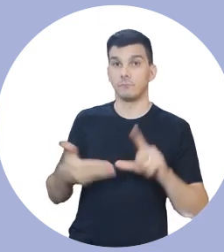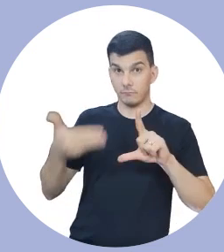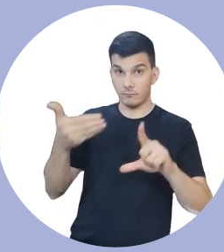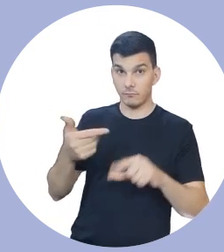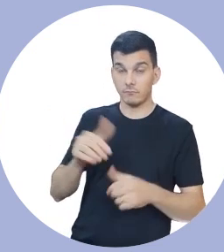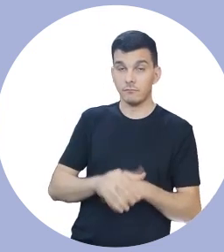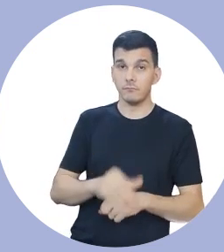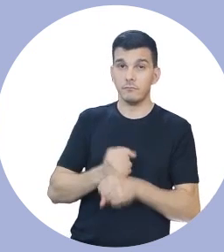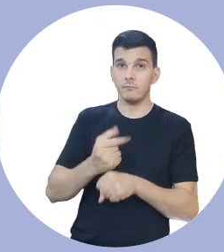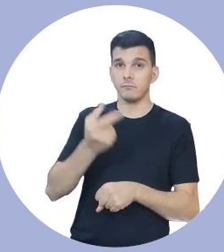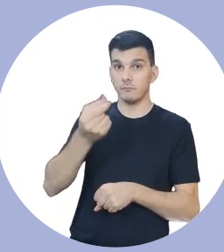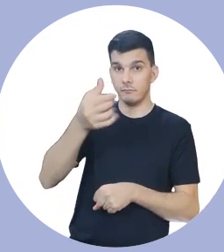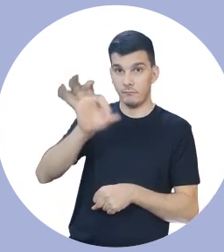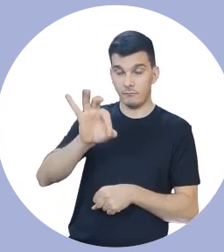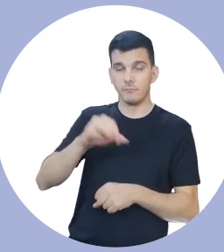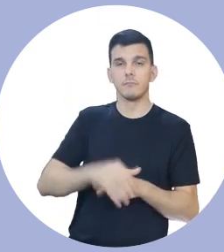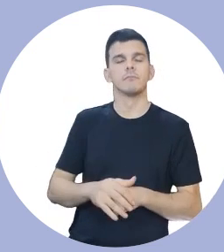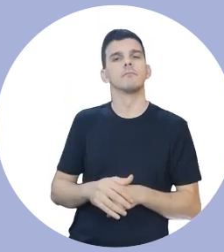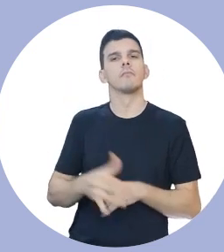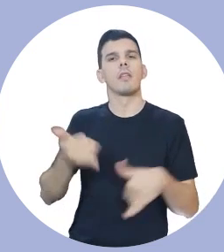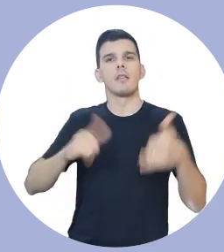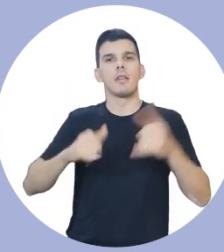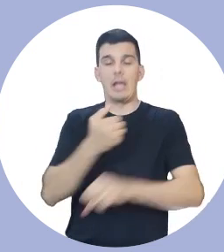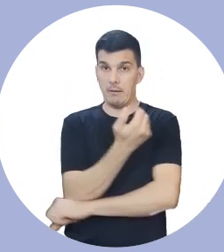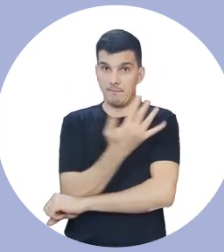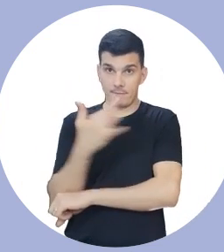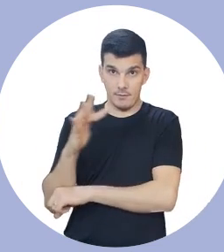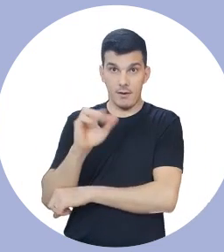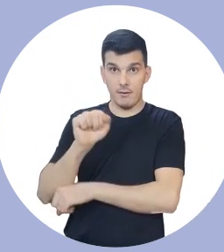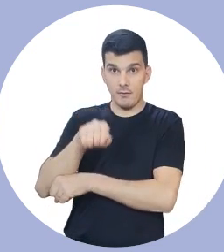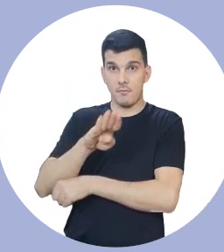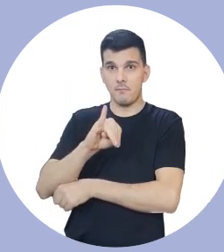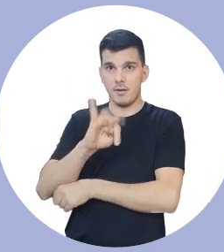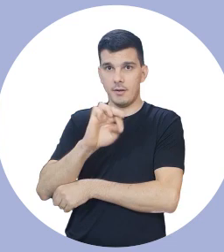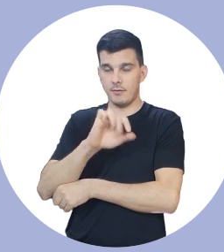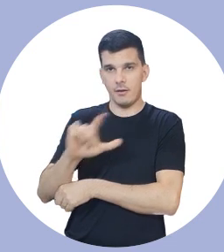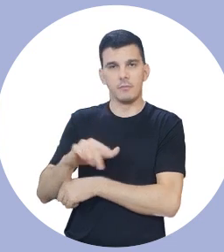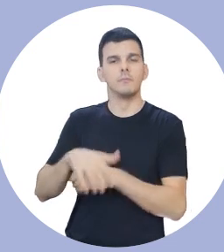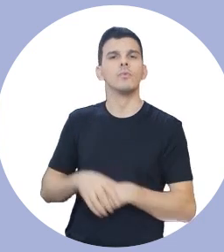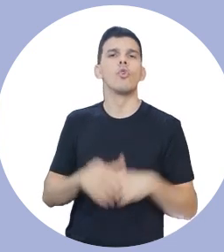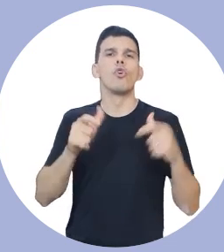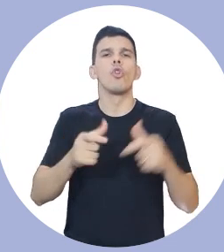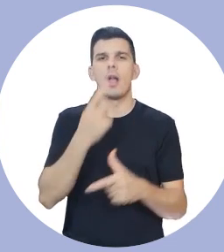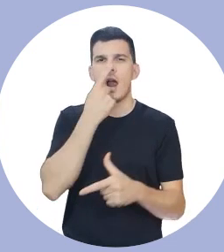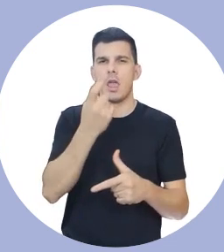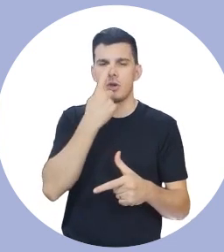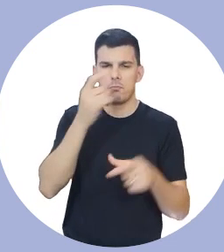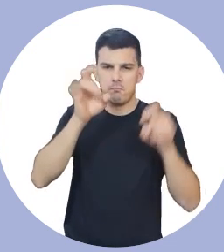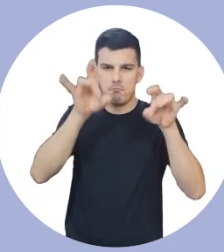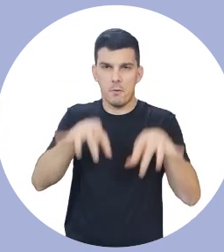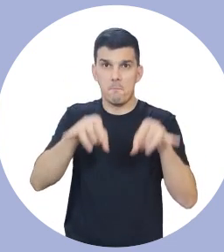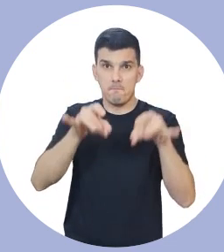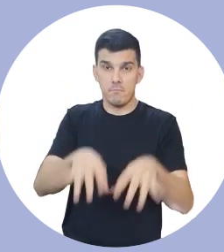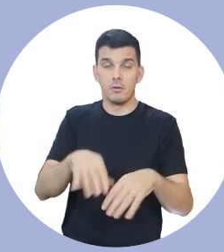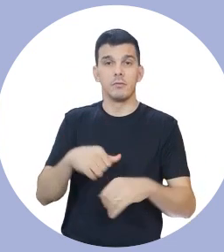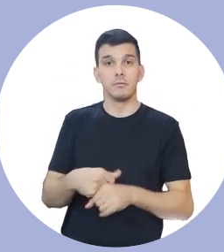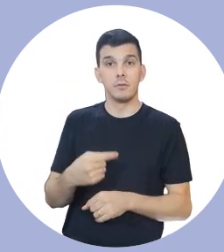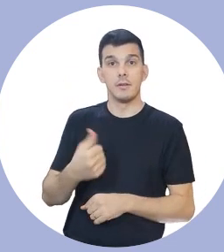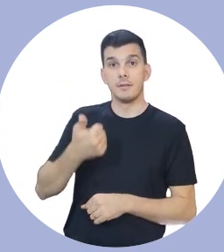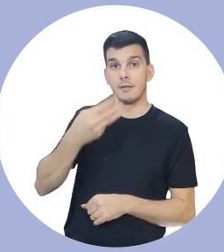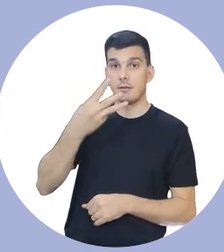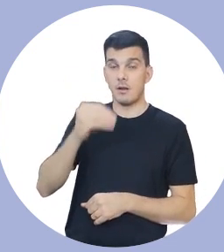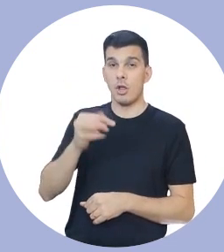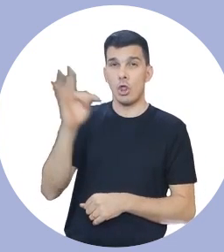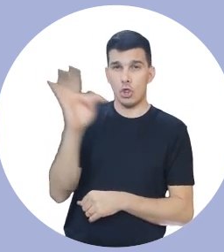Neste segundo slide, 2010, química ambiental. O lixão, que recebia